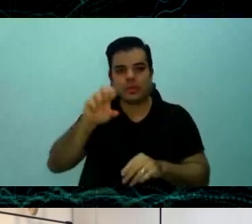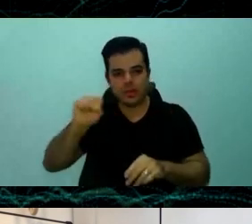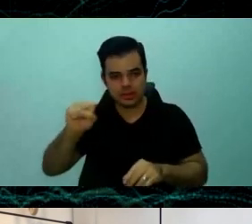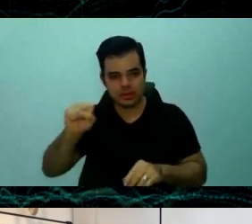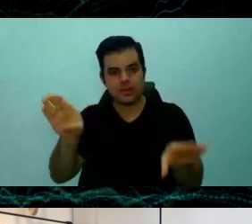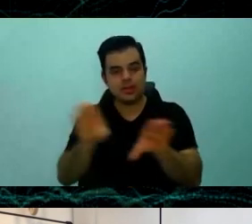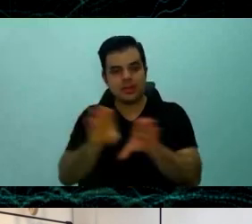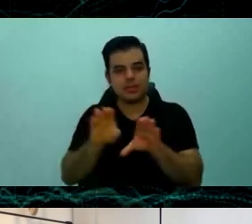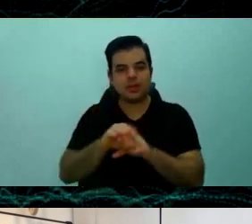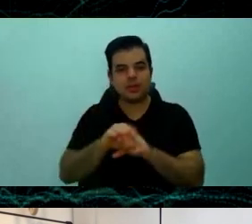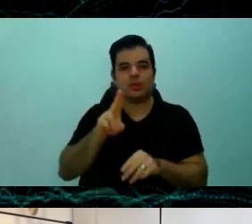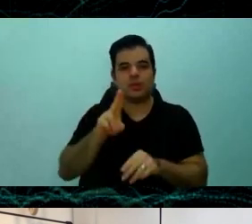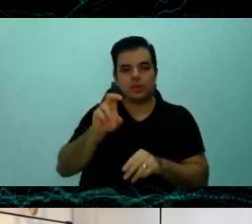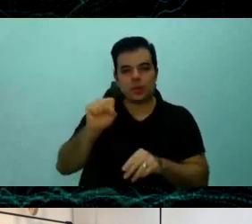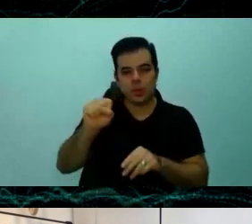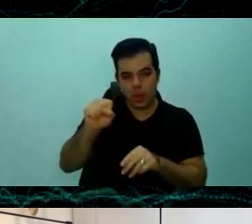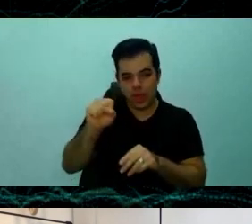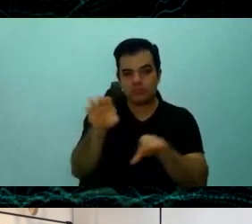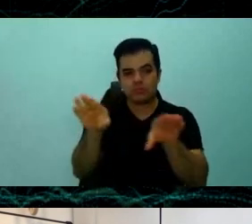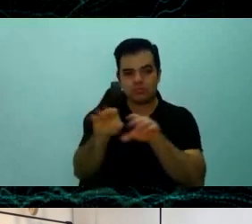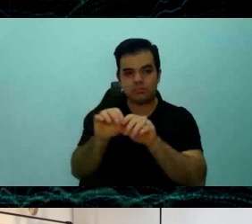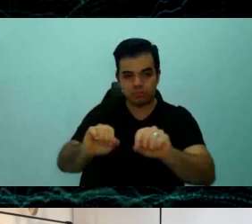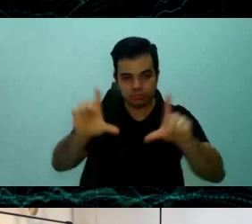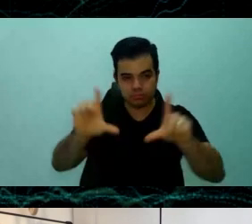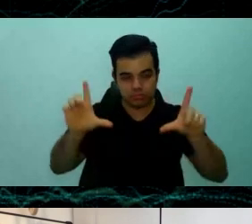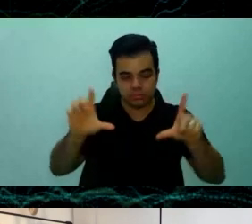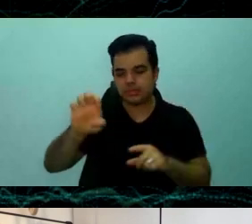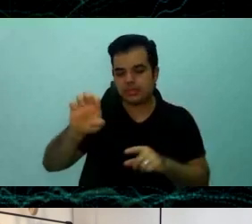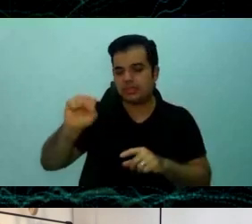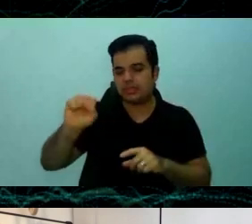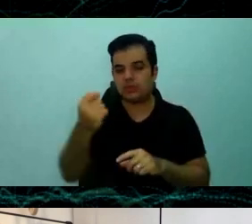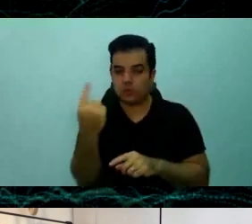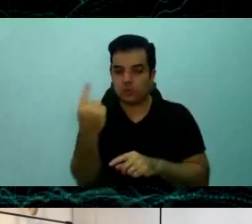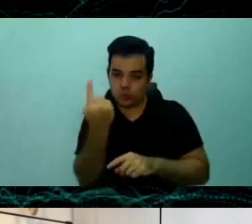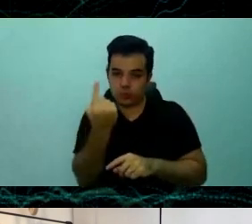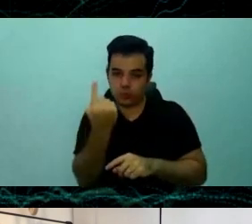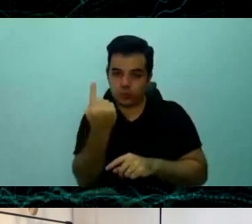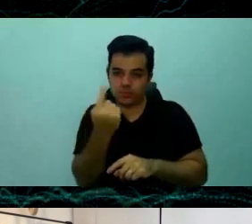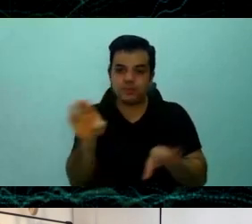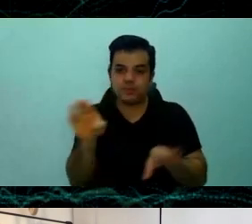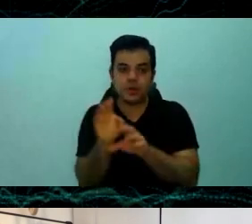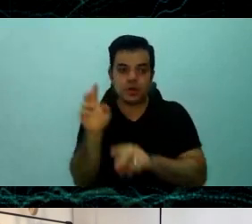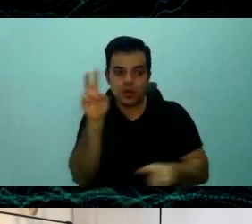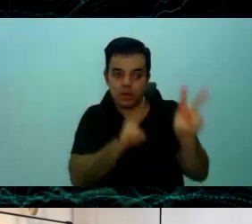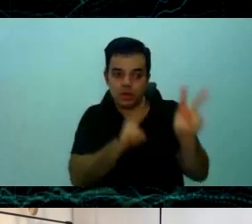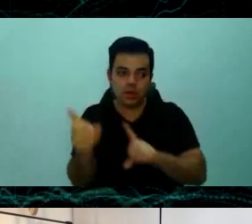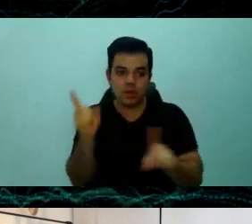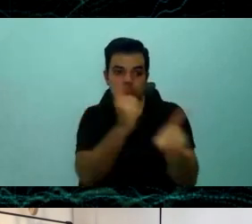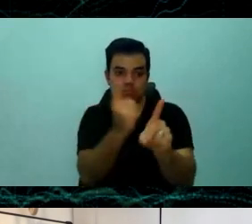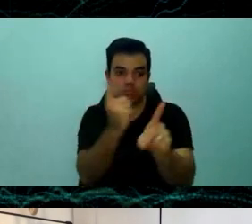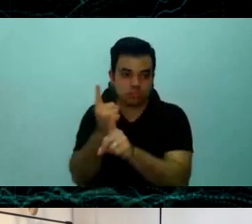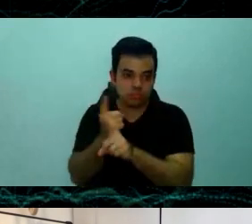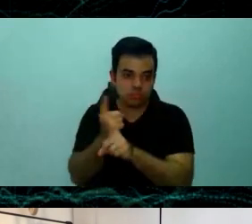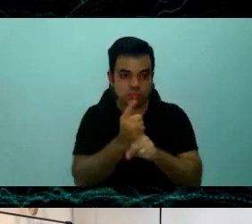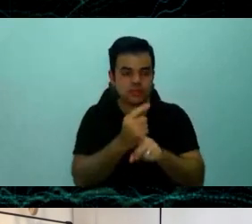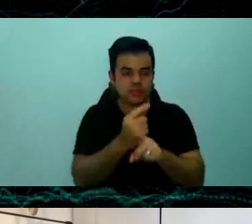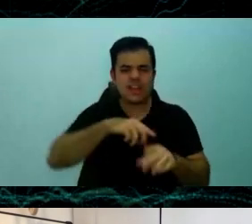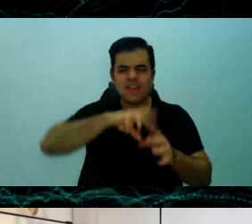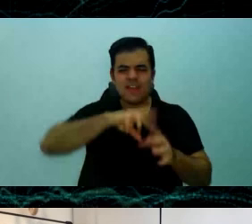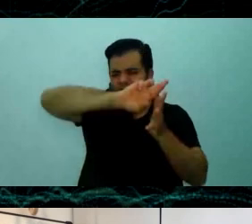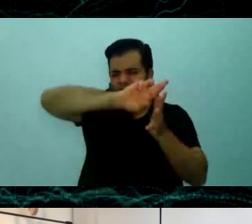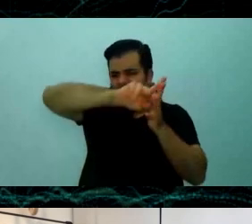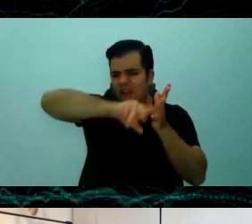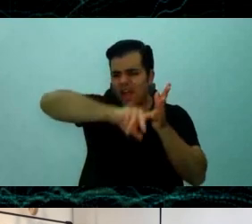legal. E aqui a gente vê também que tem os módulos que eu tinha